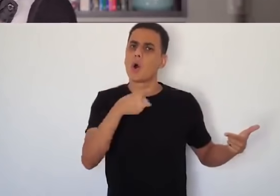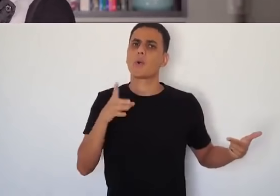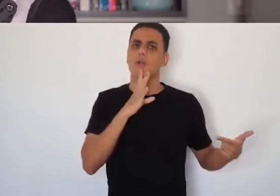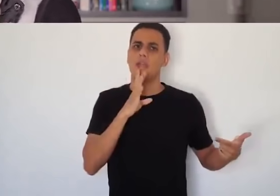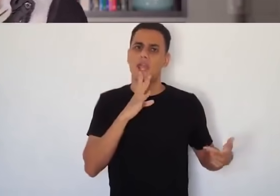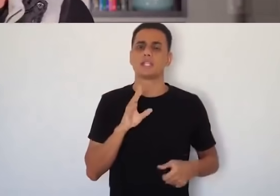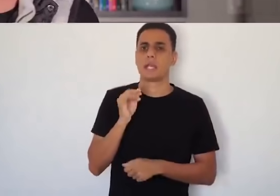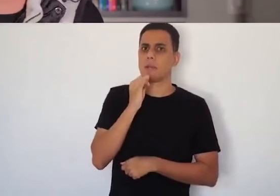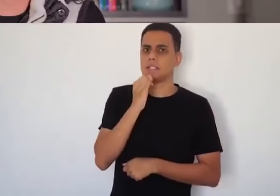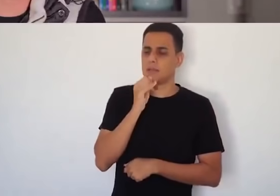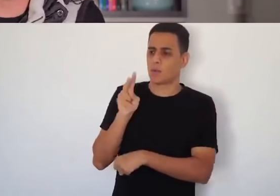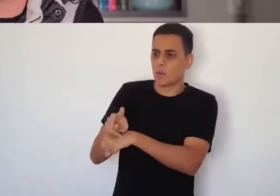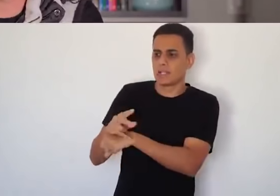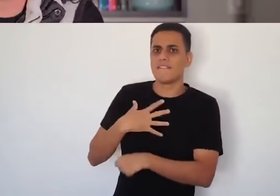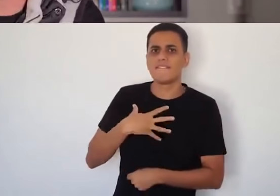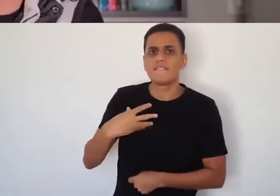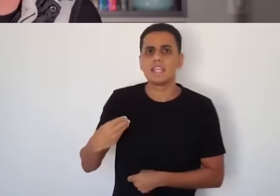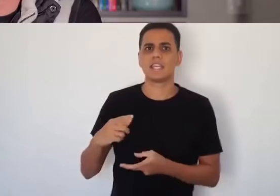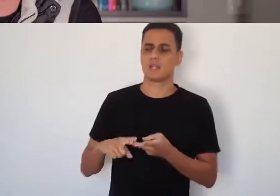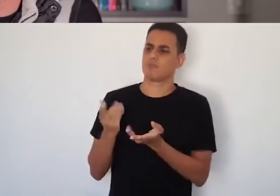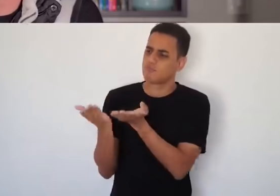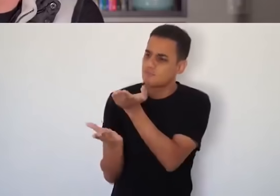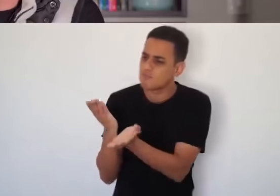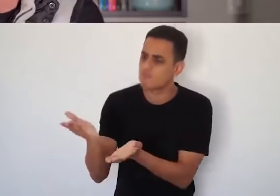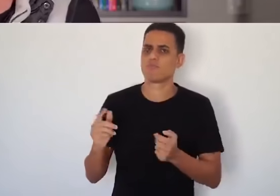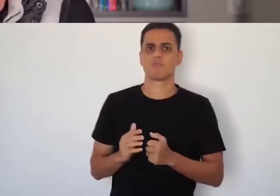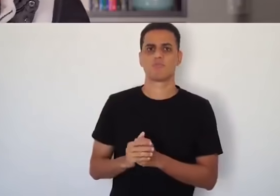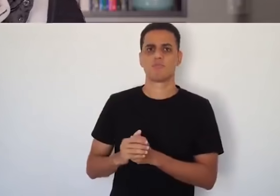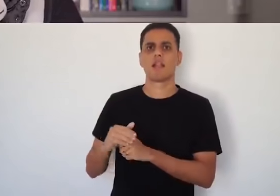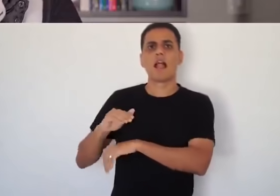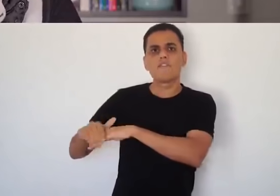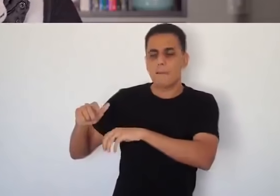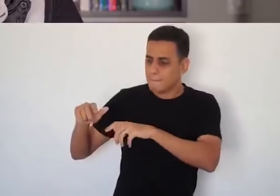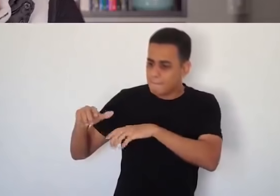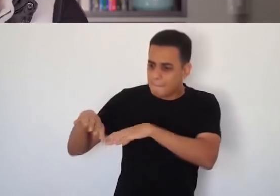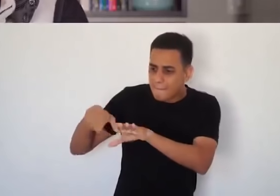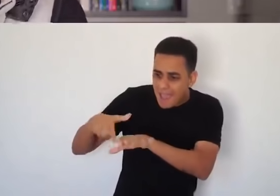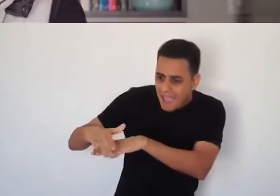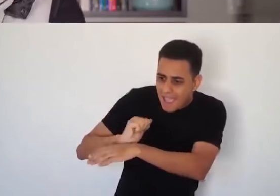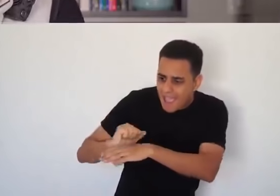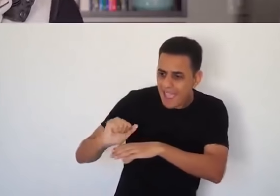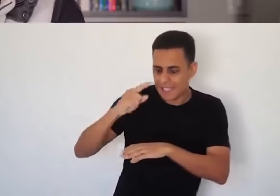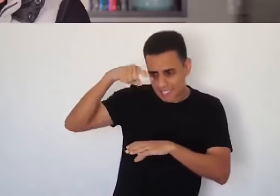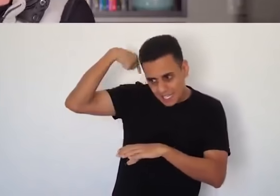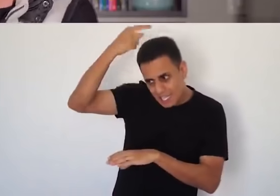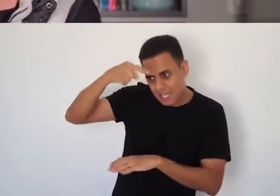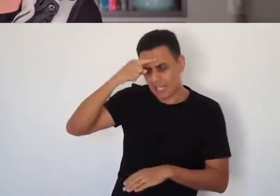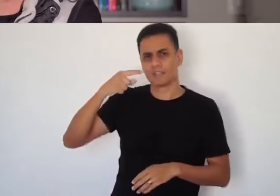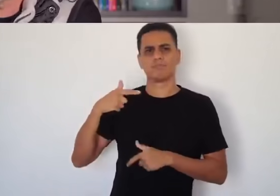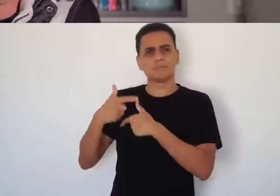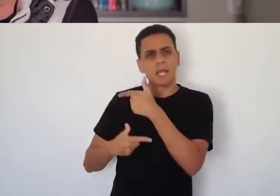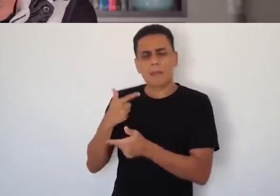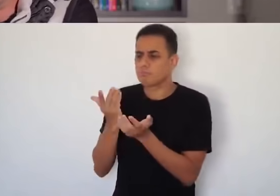de boa obra. O socorrer atribulados no sofrimento é uma prática de boa obra. E quando ele vai falar para as